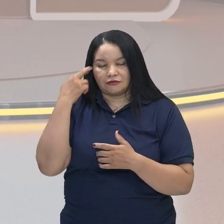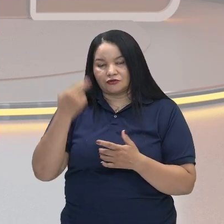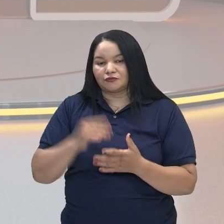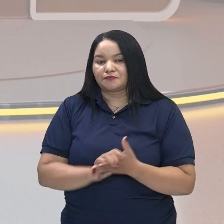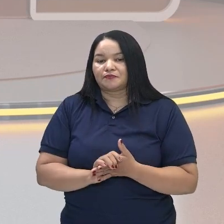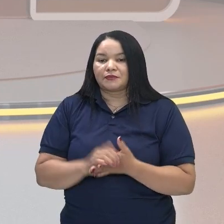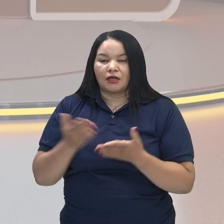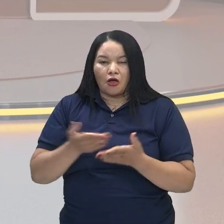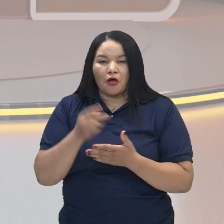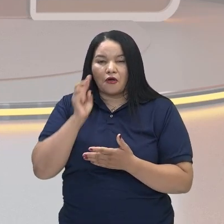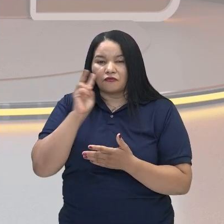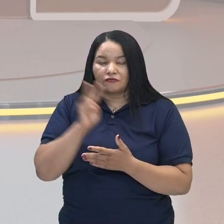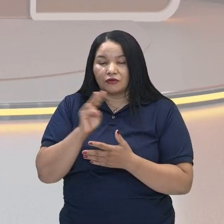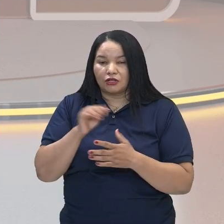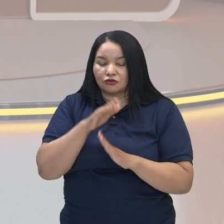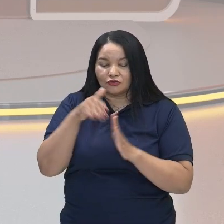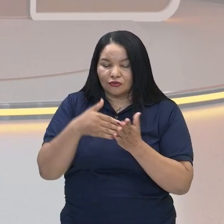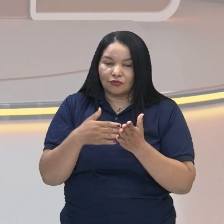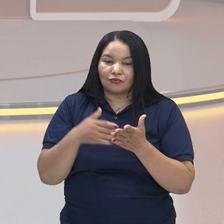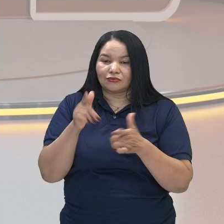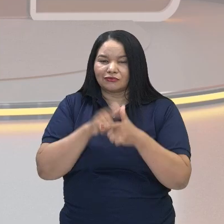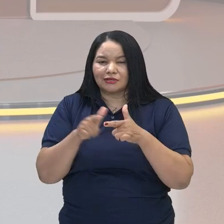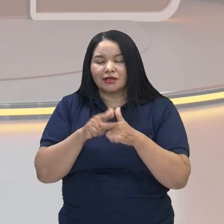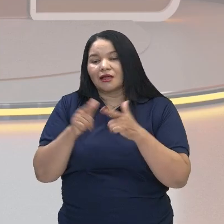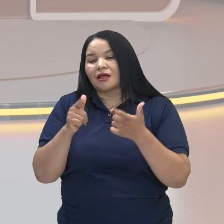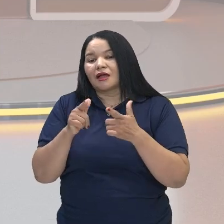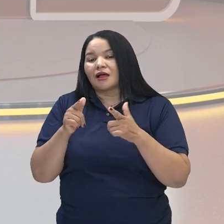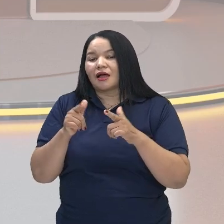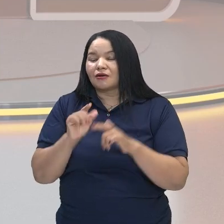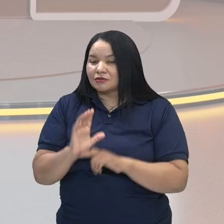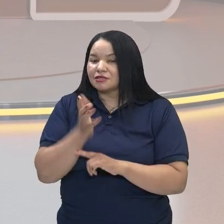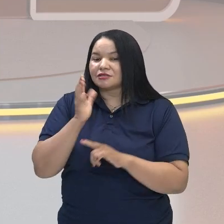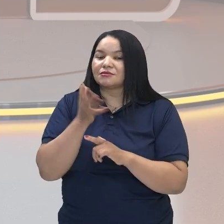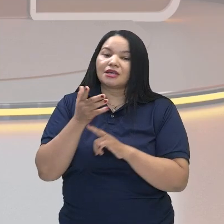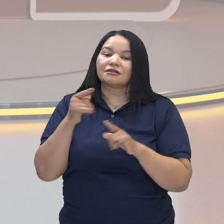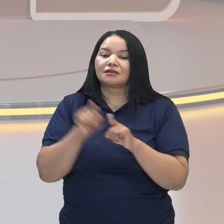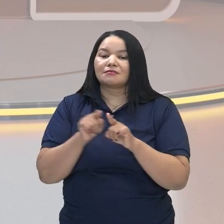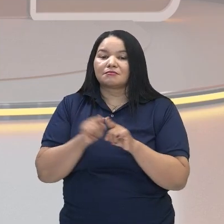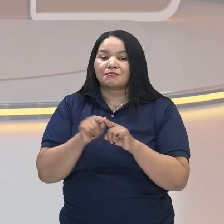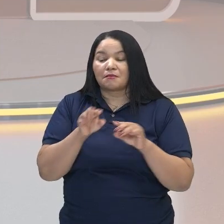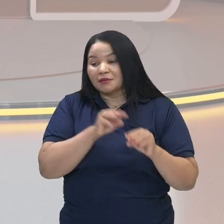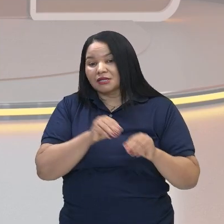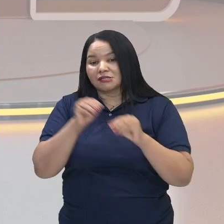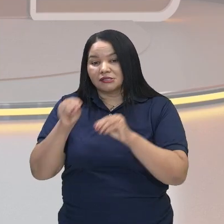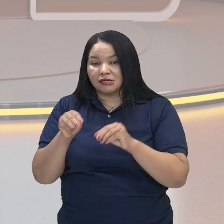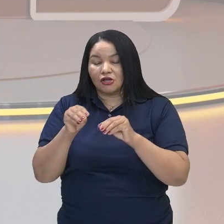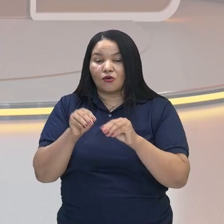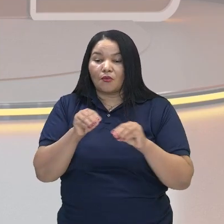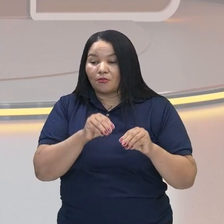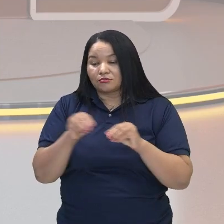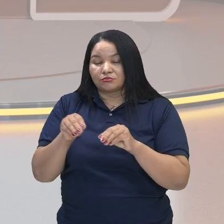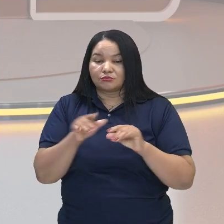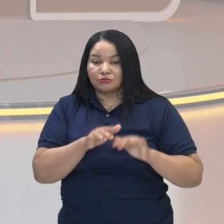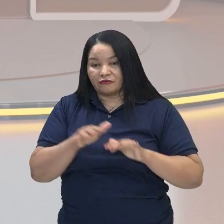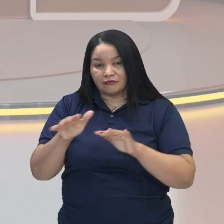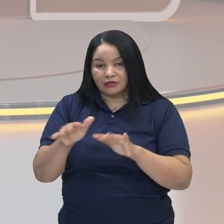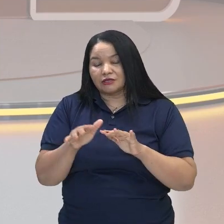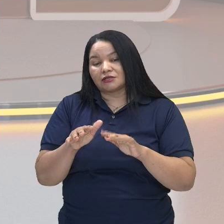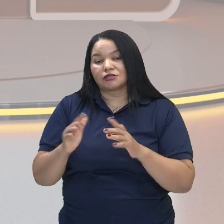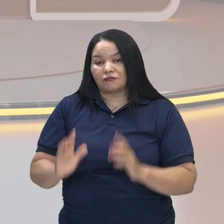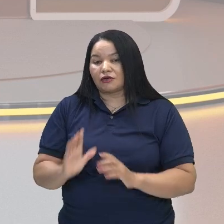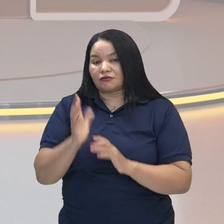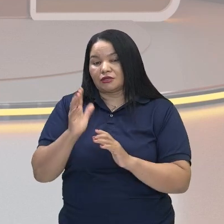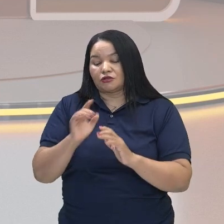a gente verifica toda essa situação, desse processo, desse fluxo migratório, dessa movimentação que acaba ocorrendo